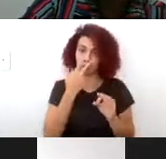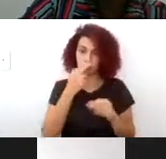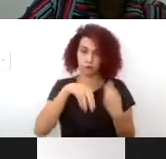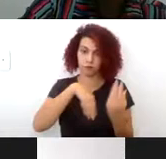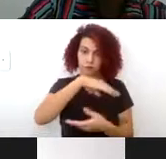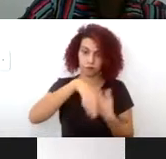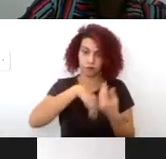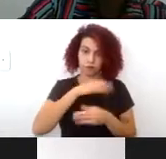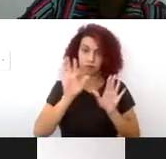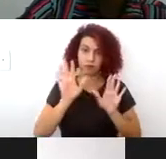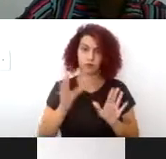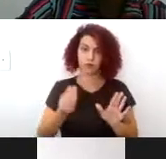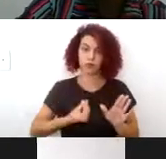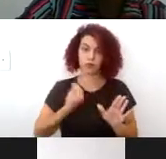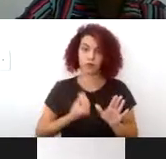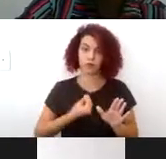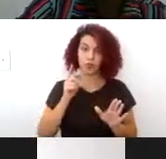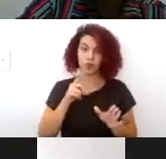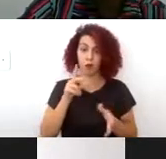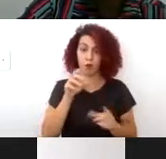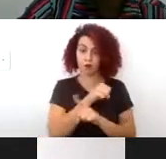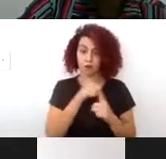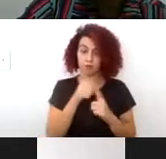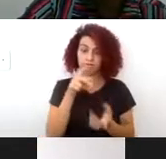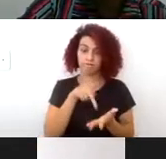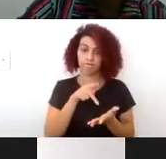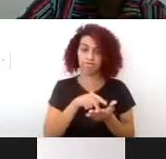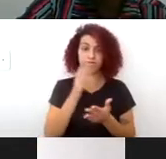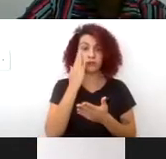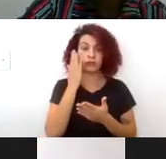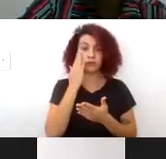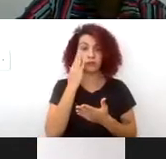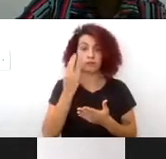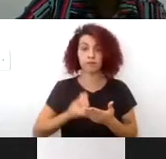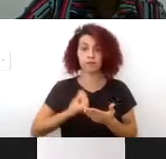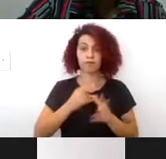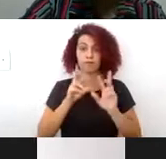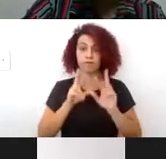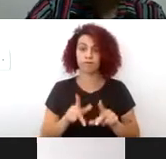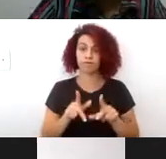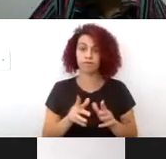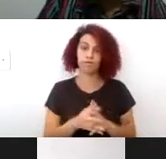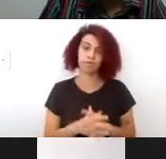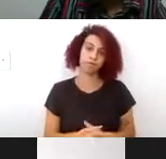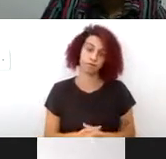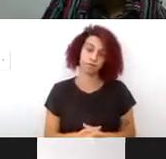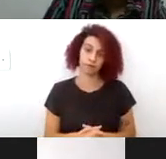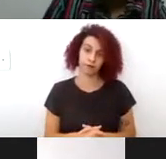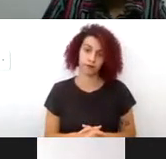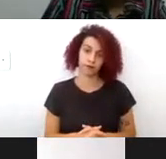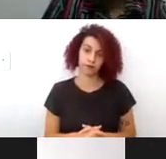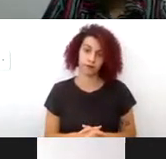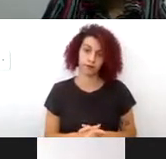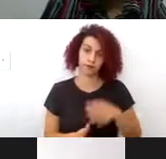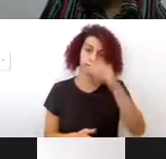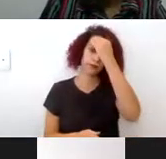confluência do que é uma verdadeira sociedade que sabe conviver com as diferenças e esse é o ponto do que o